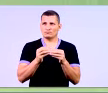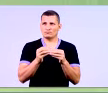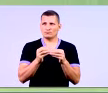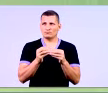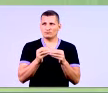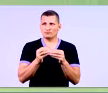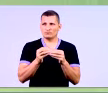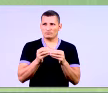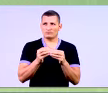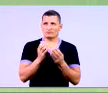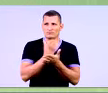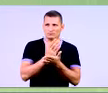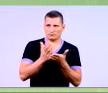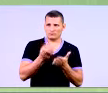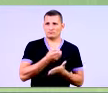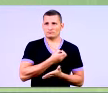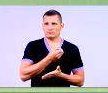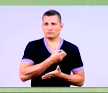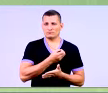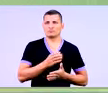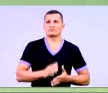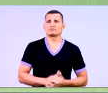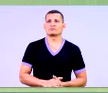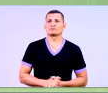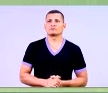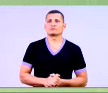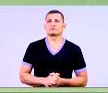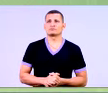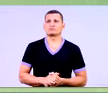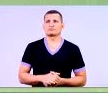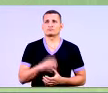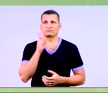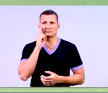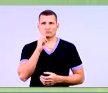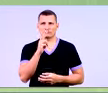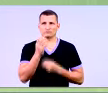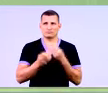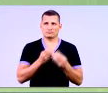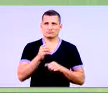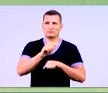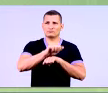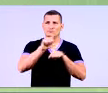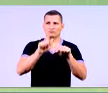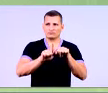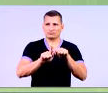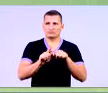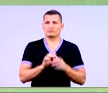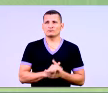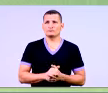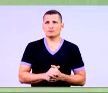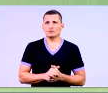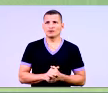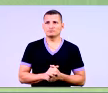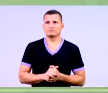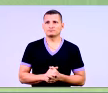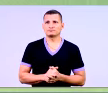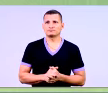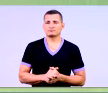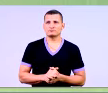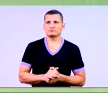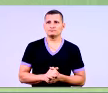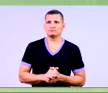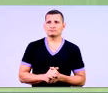alguns valores olha só como que ficou resolução do exercício através de um algoritmo